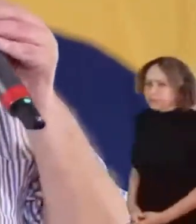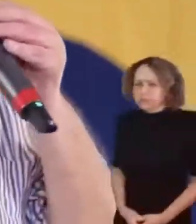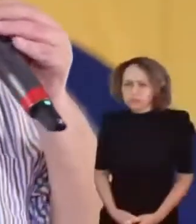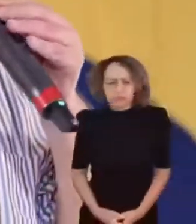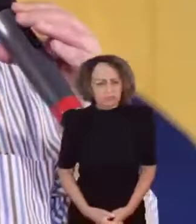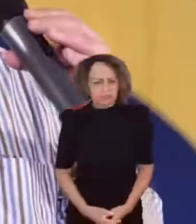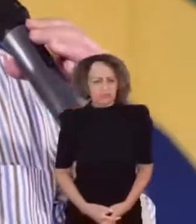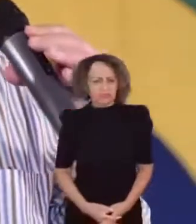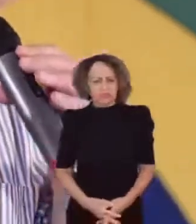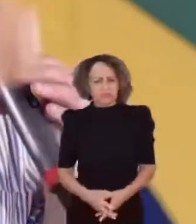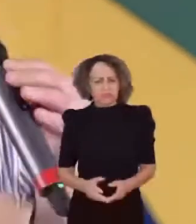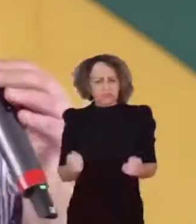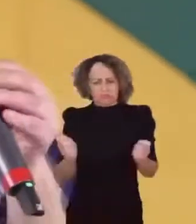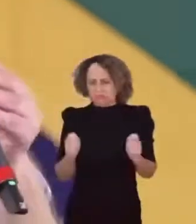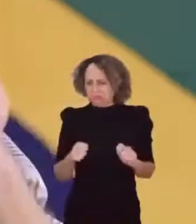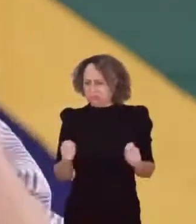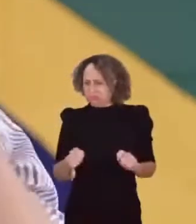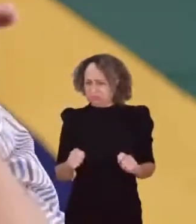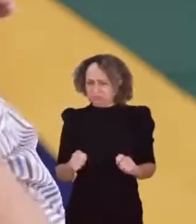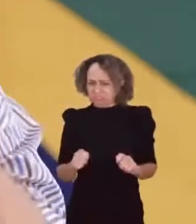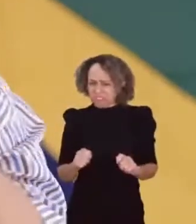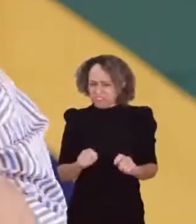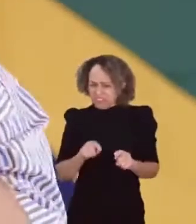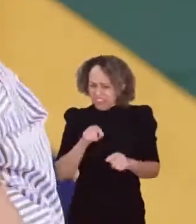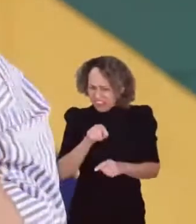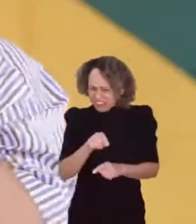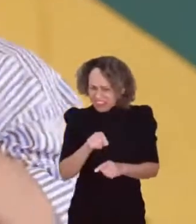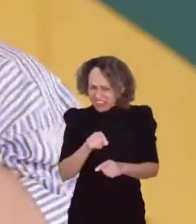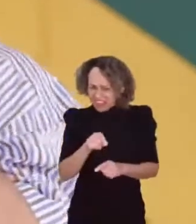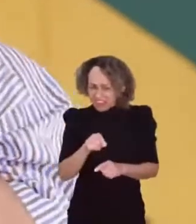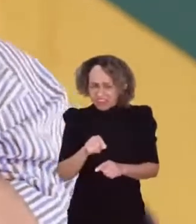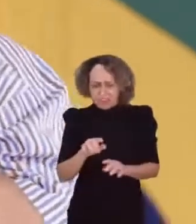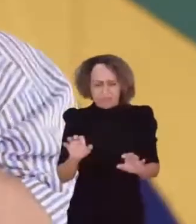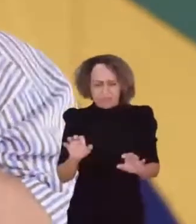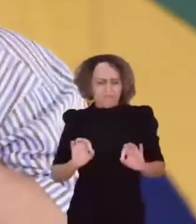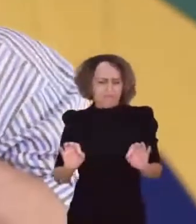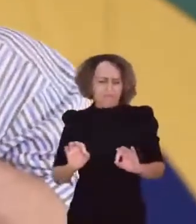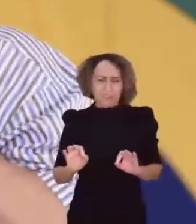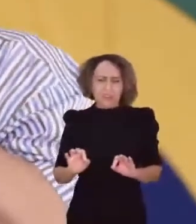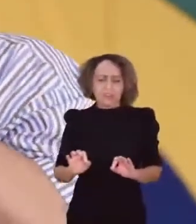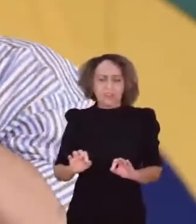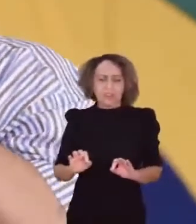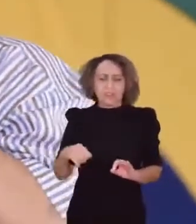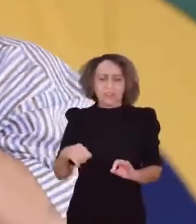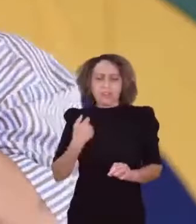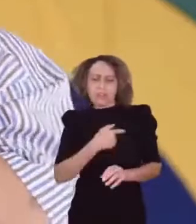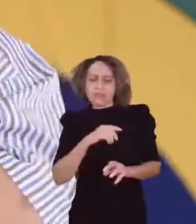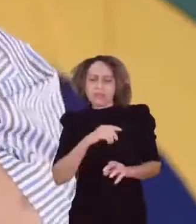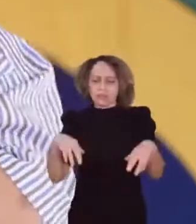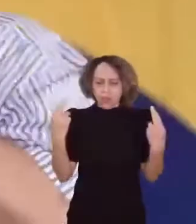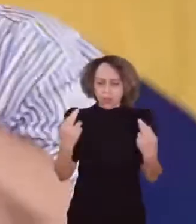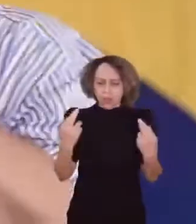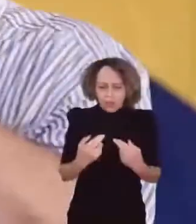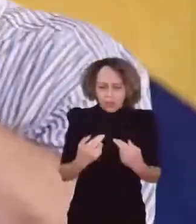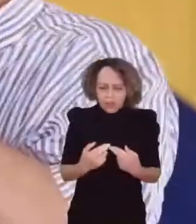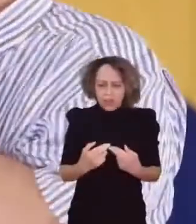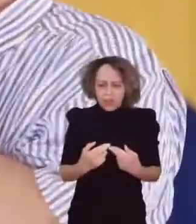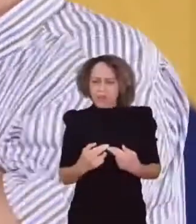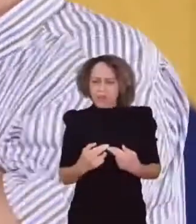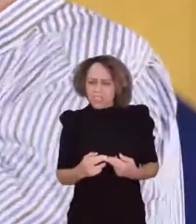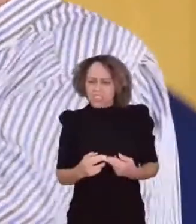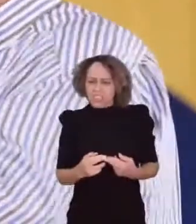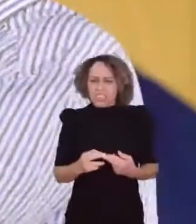Então fiz a famosa reunião e nós diminuímos as tensões. Nós colocamos pela primeira